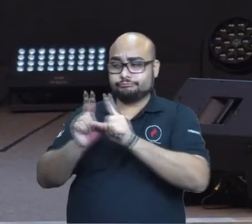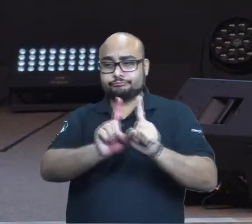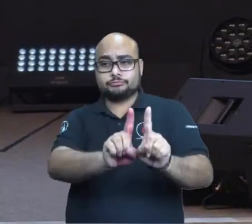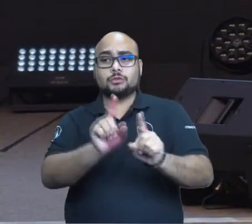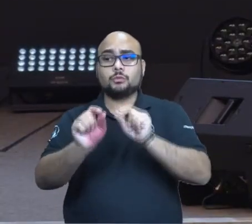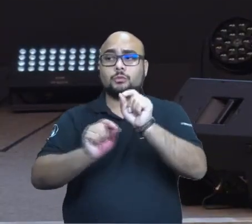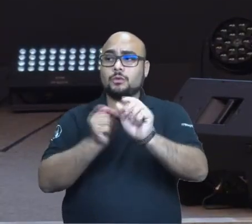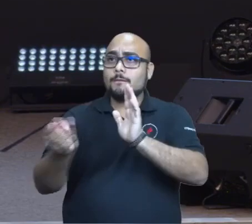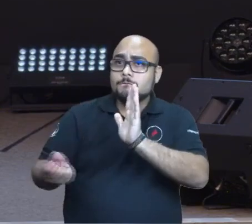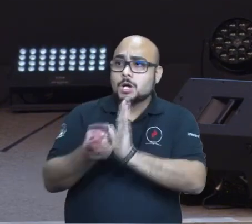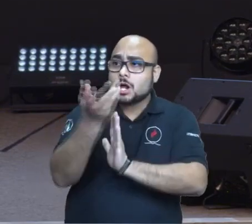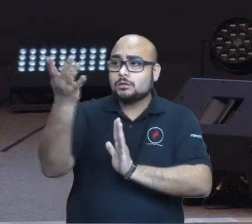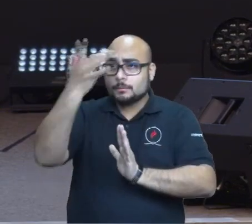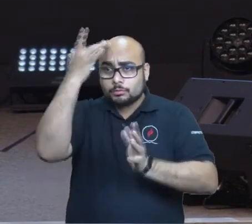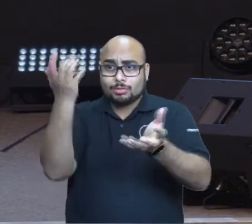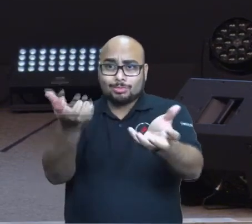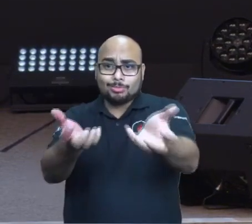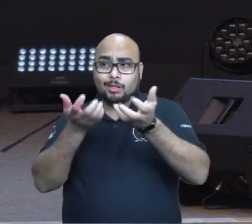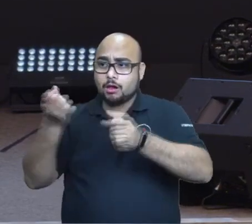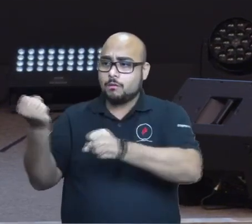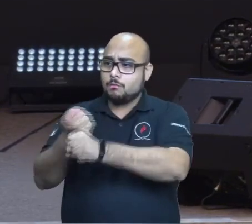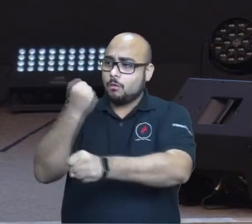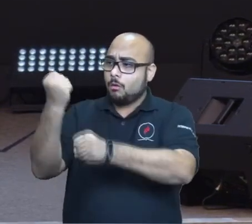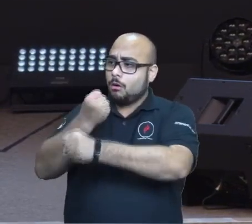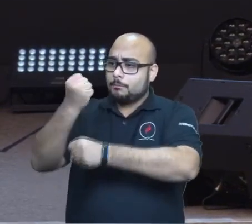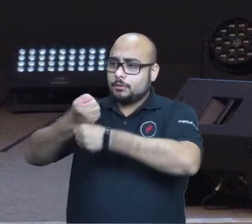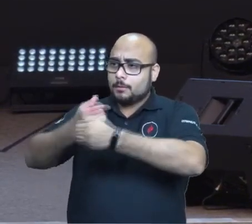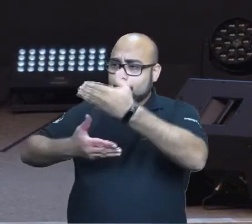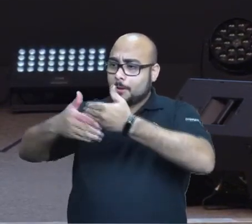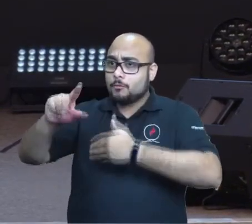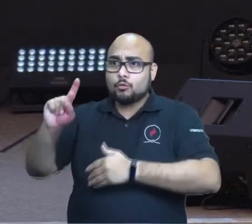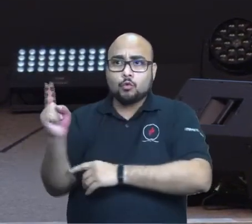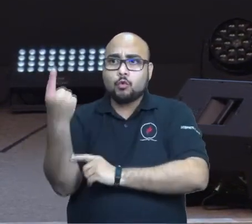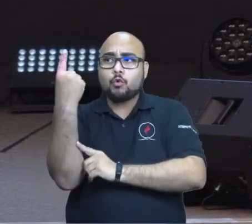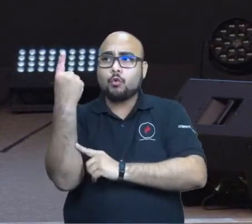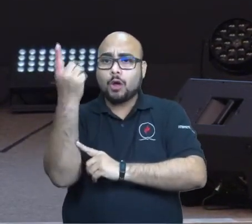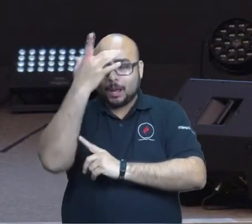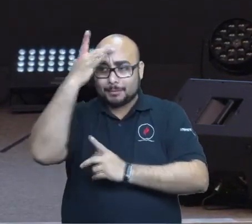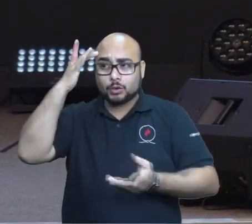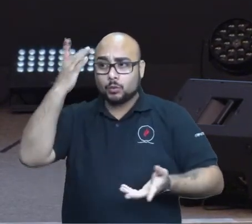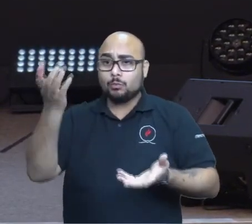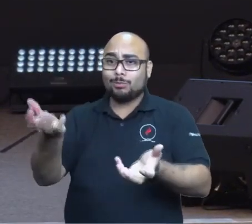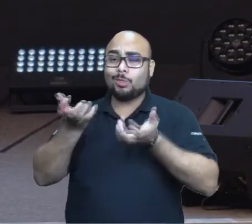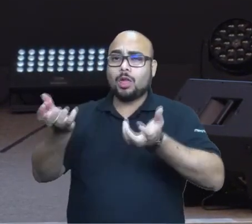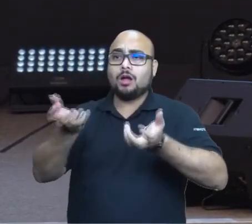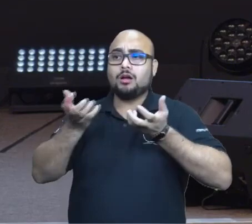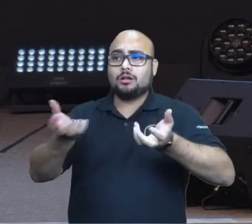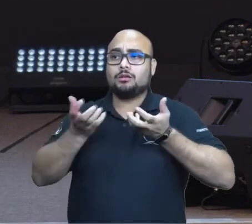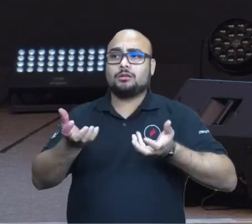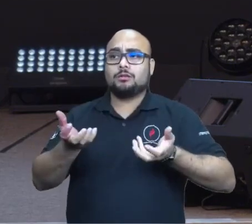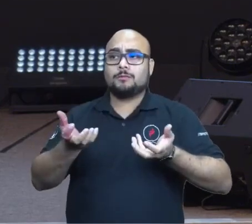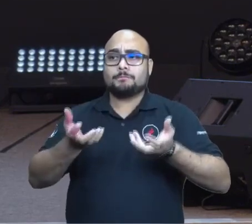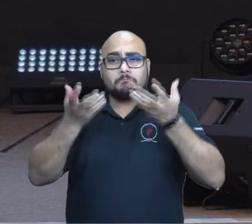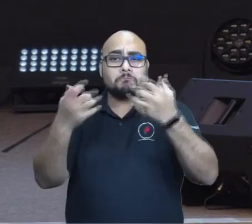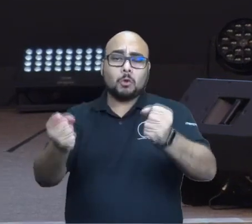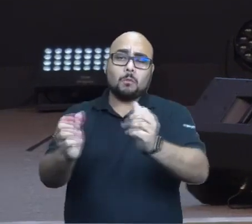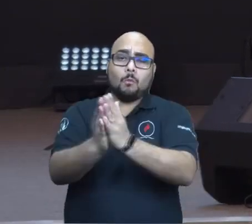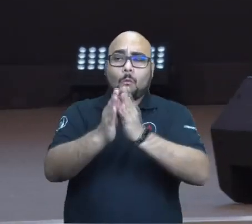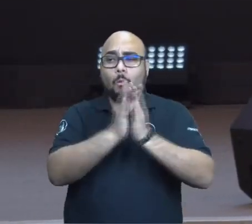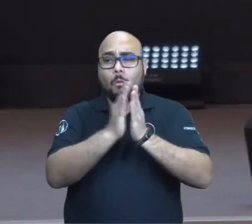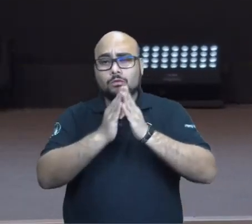um monte de gente querendo construir mas só tem um que parou a reunião e disse assim vamos orar a respeito disso